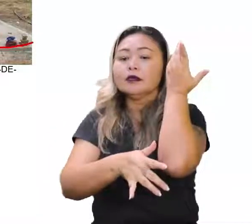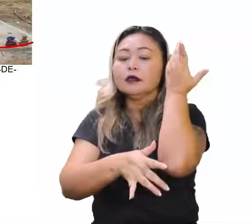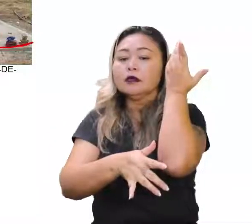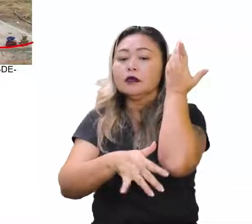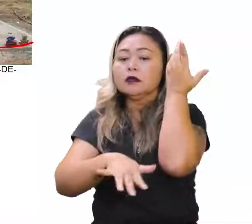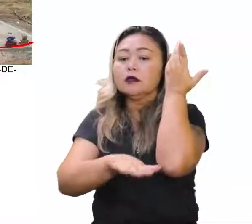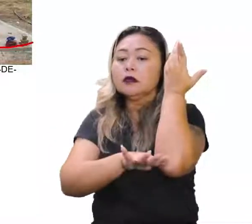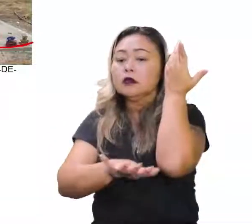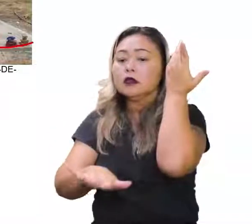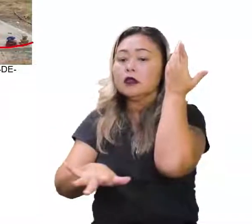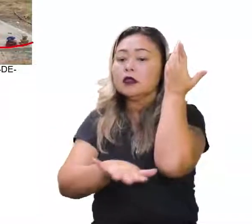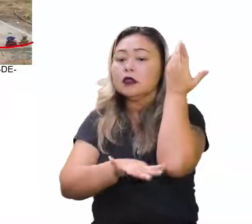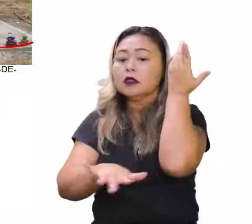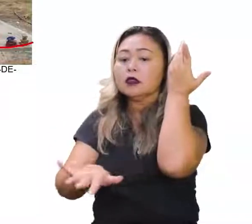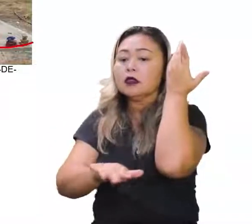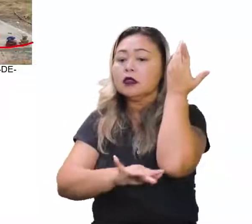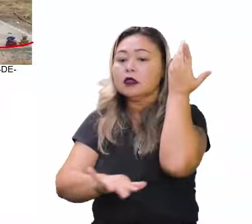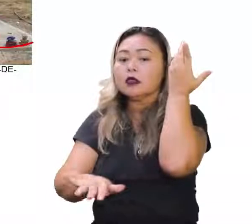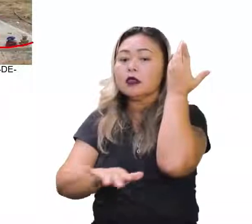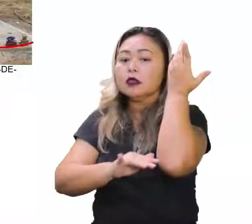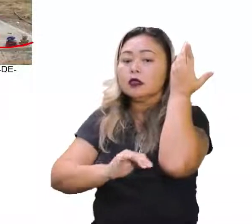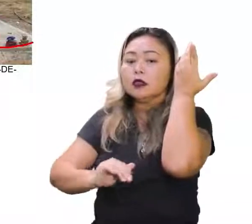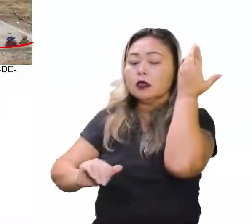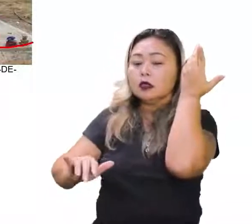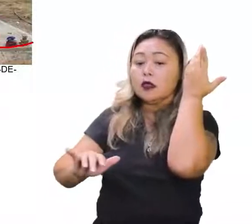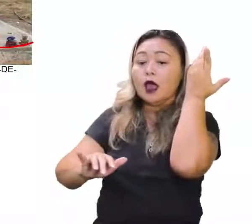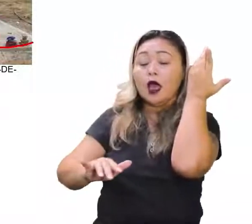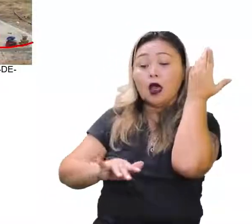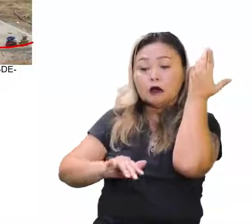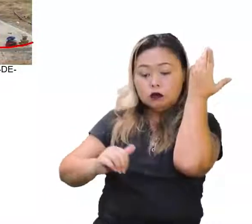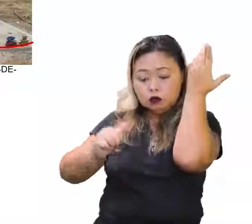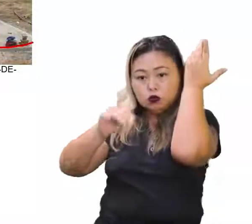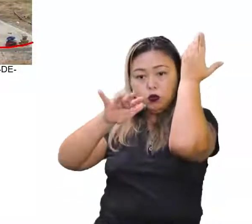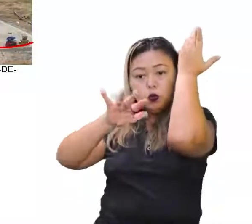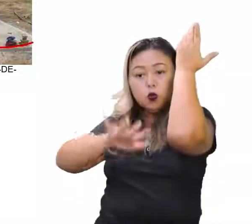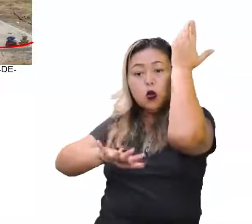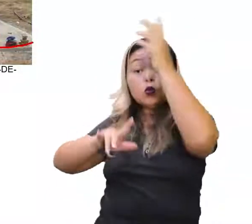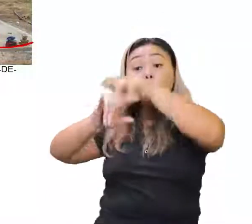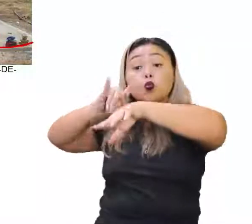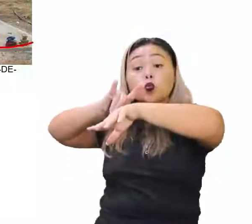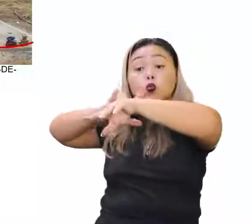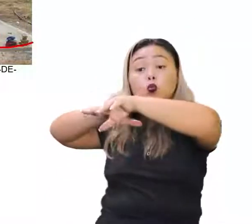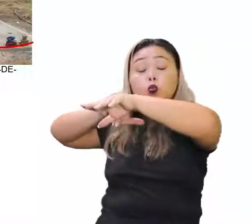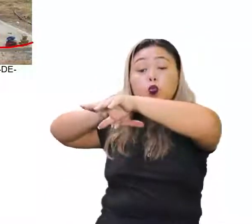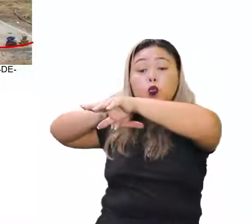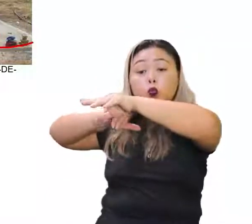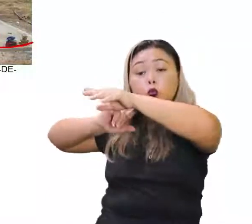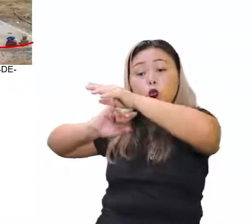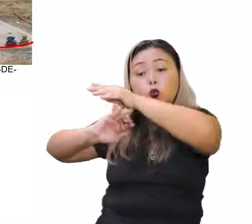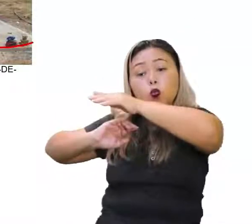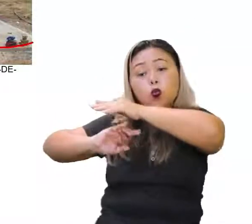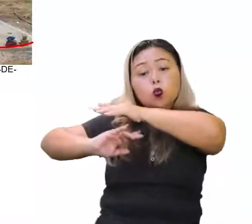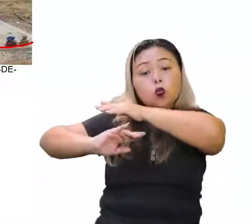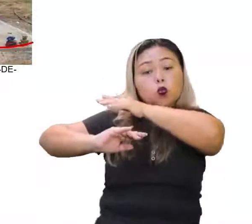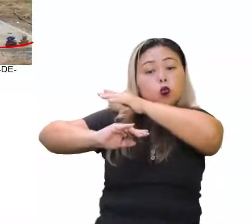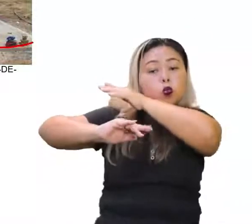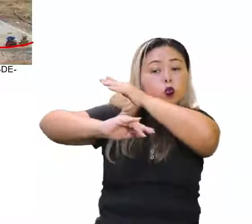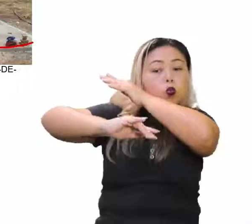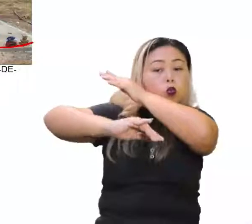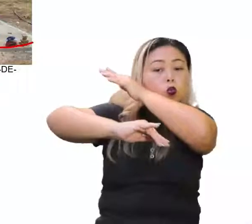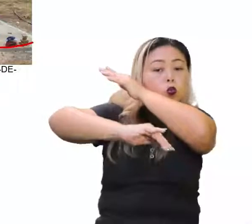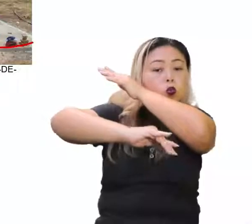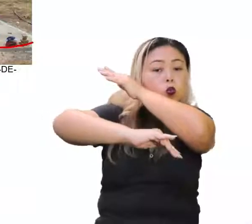os resíduos ficam tudo aqui embaixo, ó, fica aqui, ó. A urina ela escorre e vem aqui,